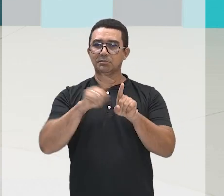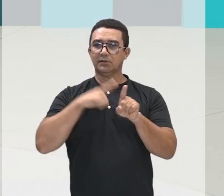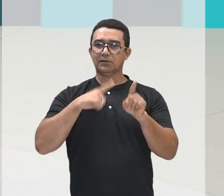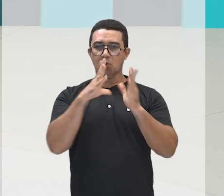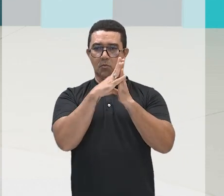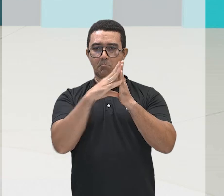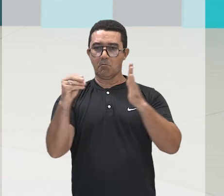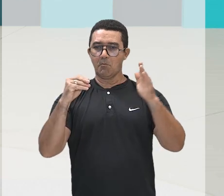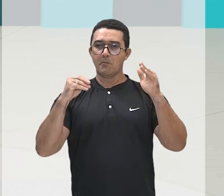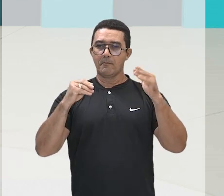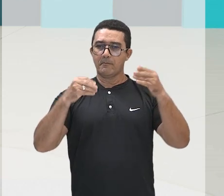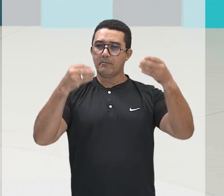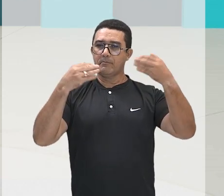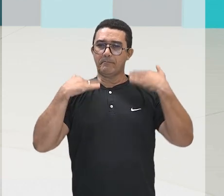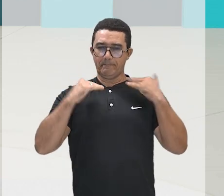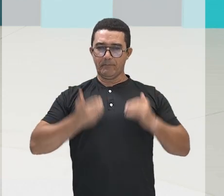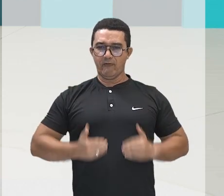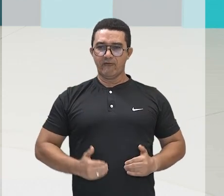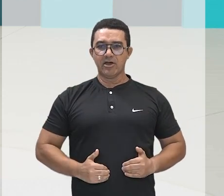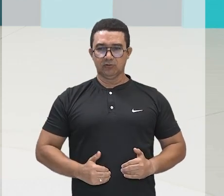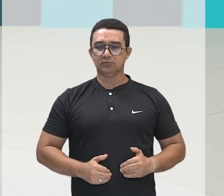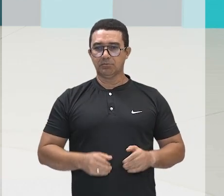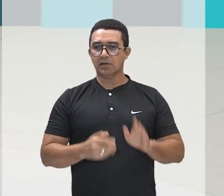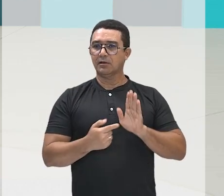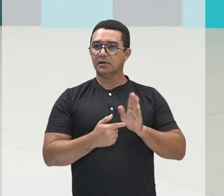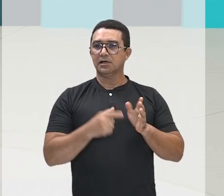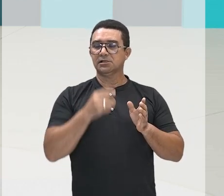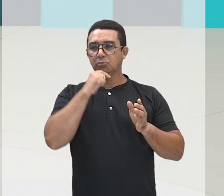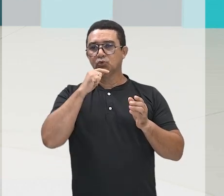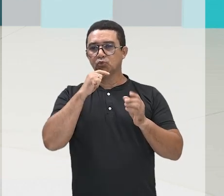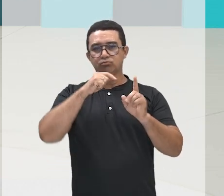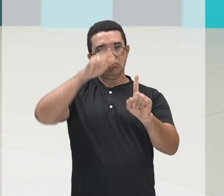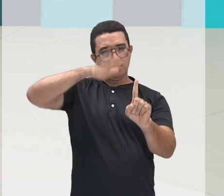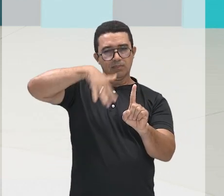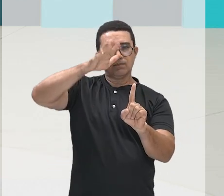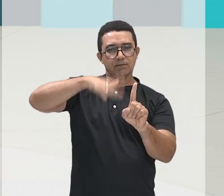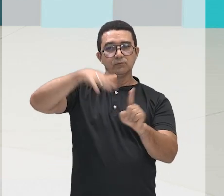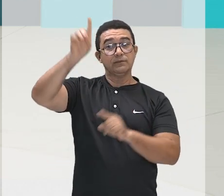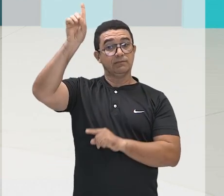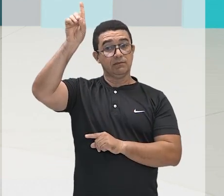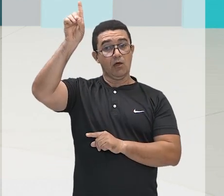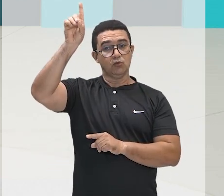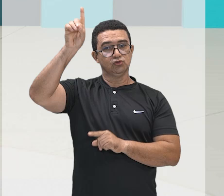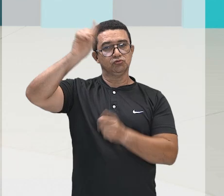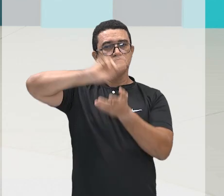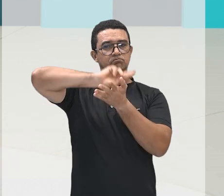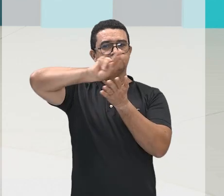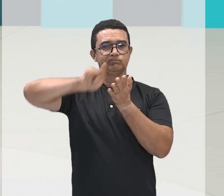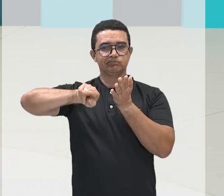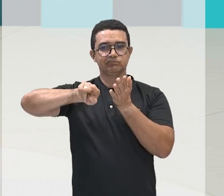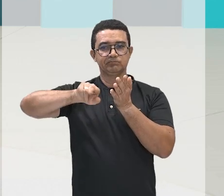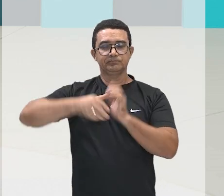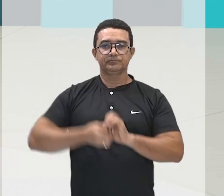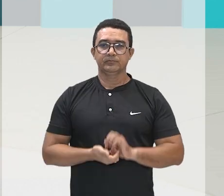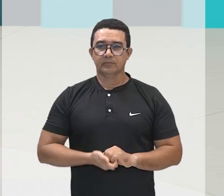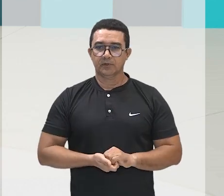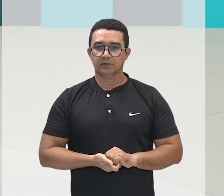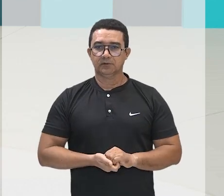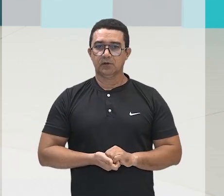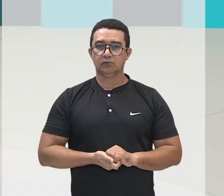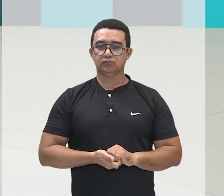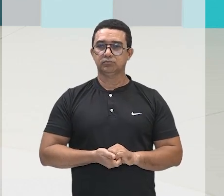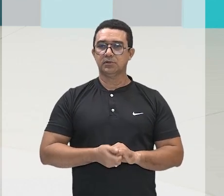padrões estéticos e homenagear os deuses do Olimpo. Então, para os gregos antigos, a prática